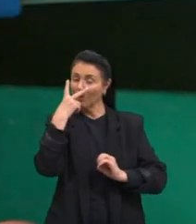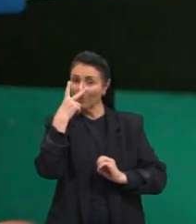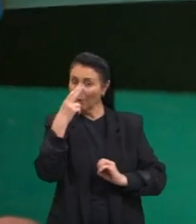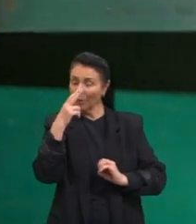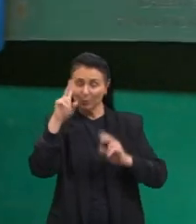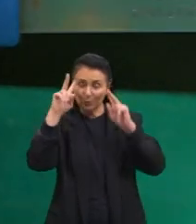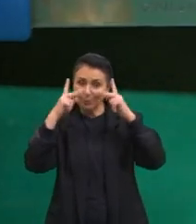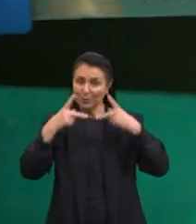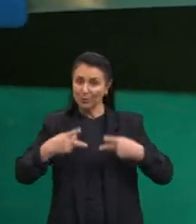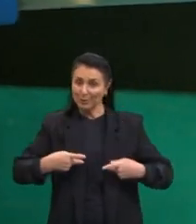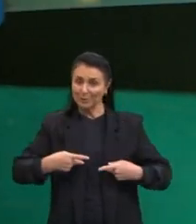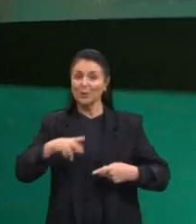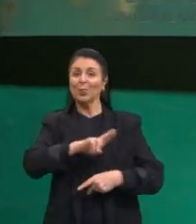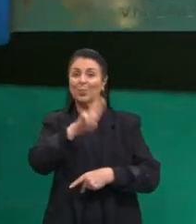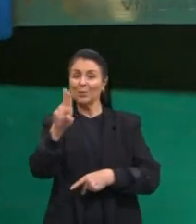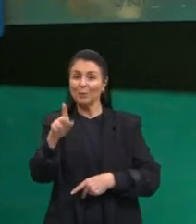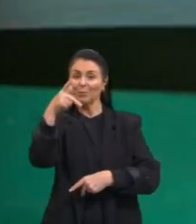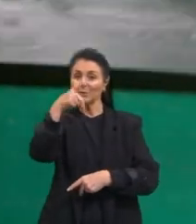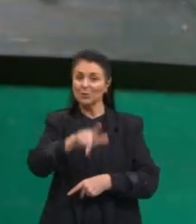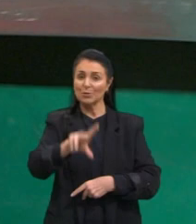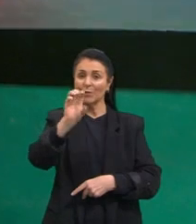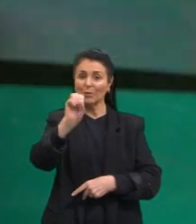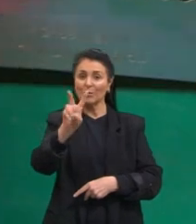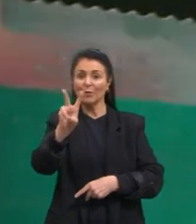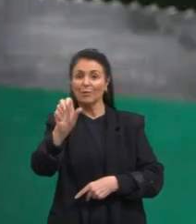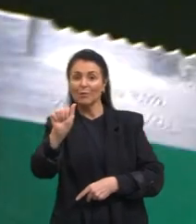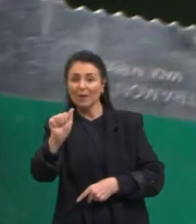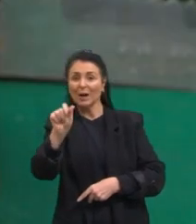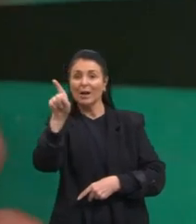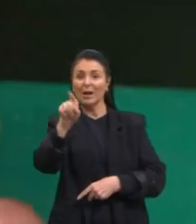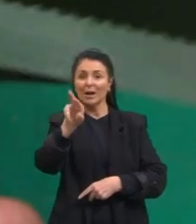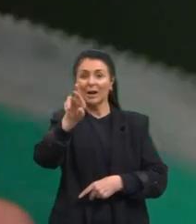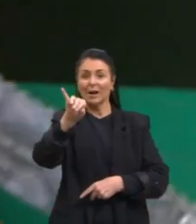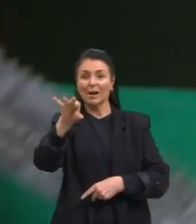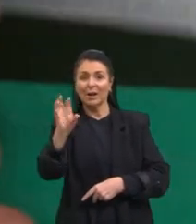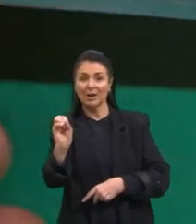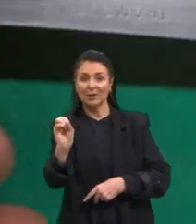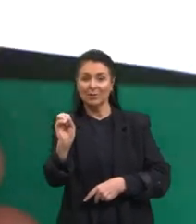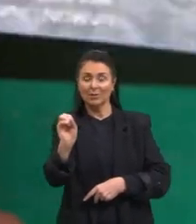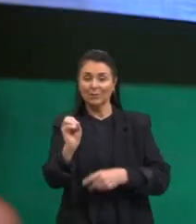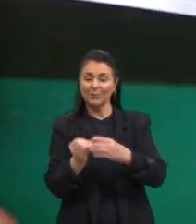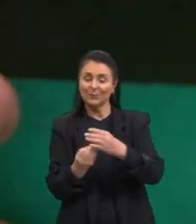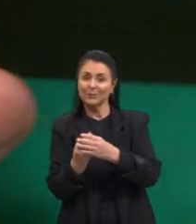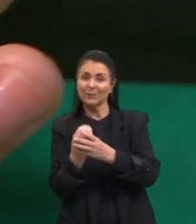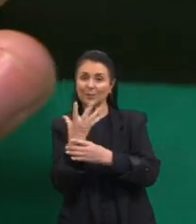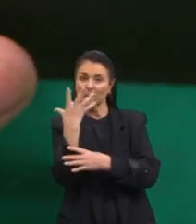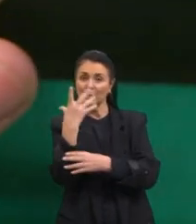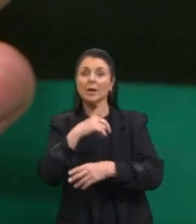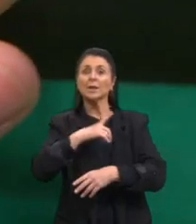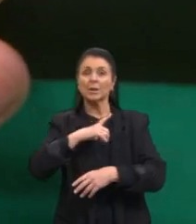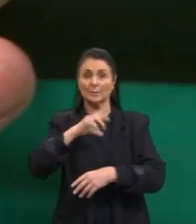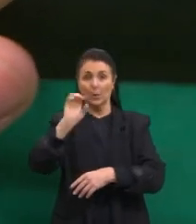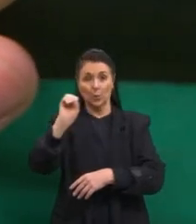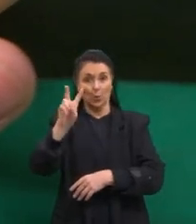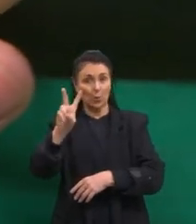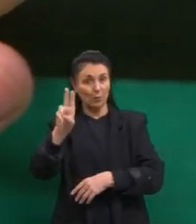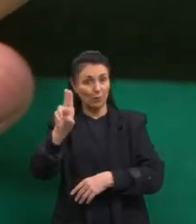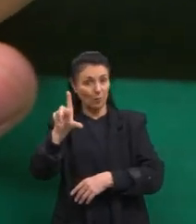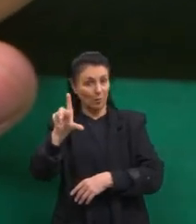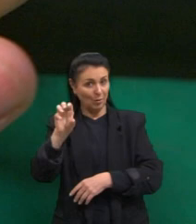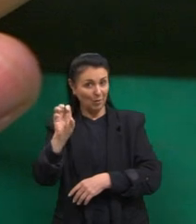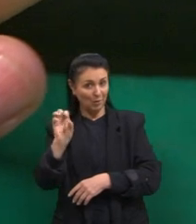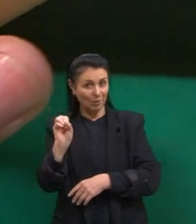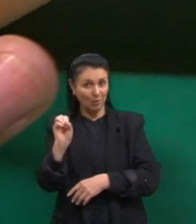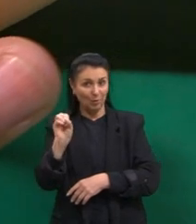aqui é o ovário da planta aqui no ovário da planta temos o óvulo o